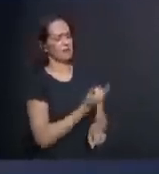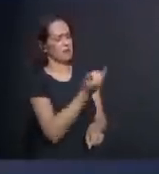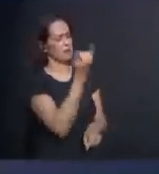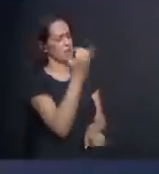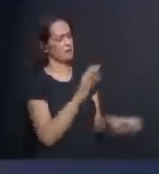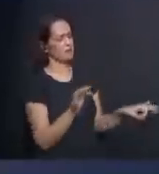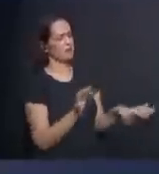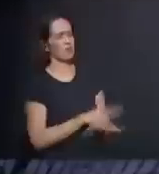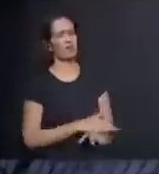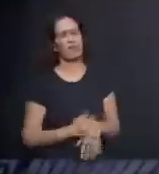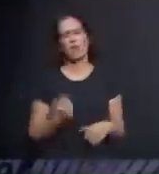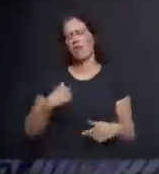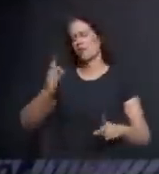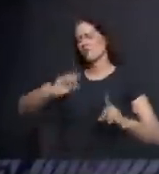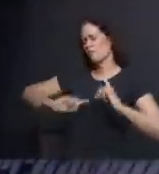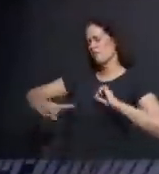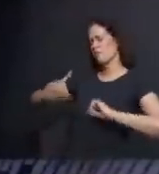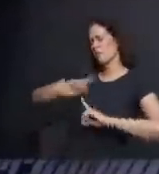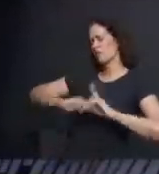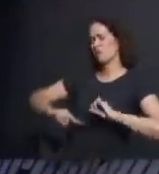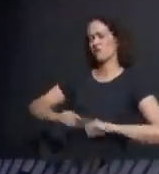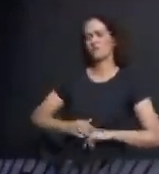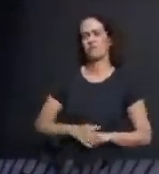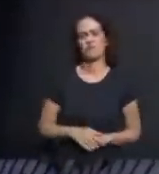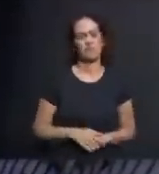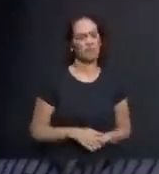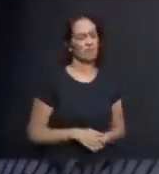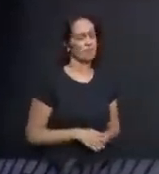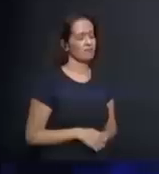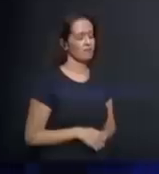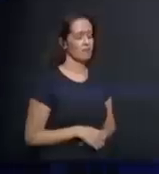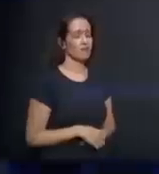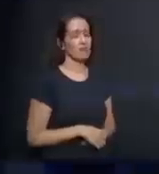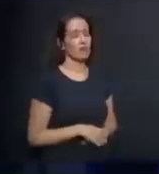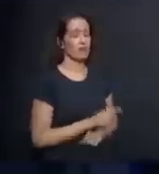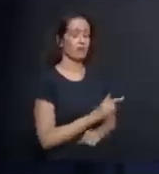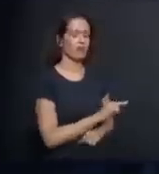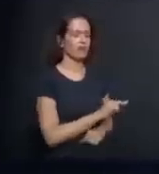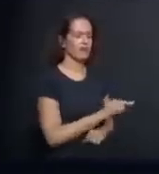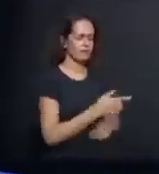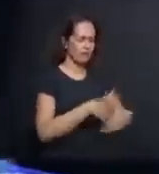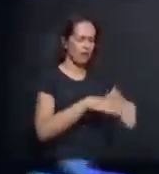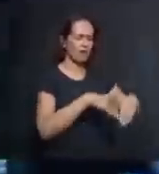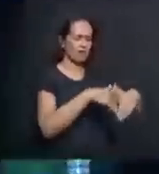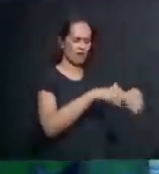Não, mas eu estou com depressão. Não. Você só vai chegar lá mais demorado, mas vai indo.